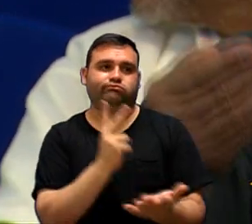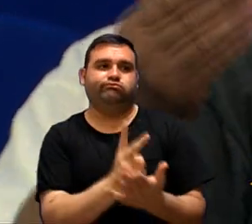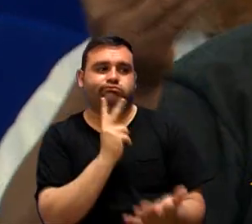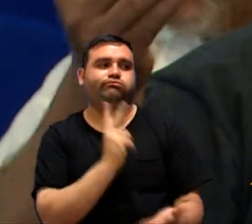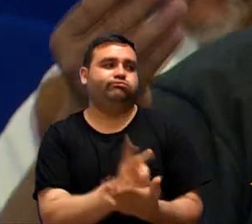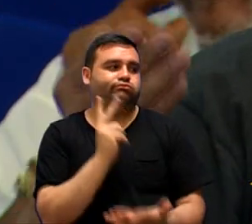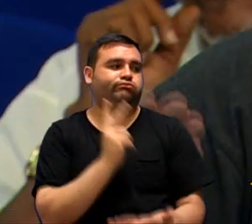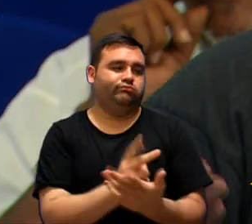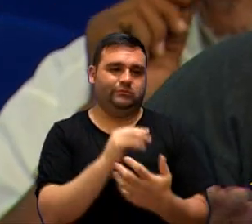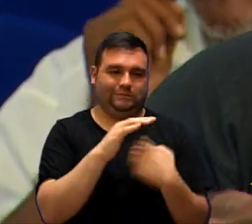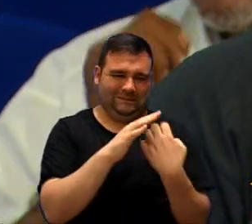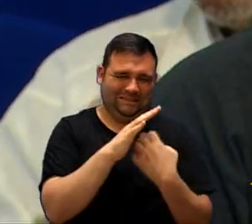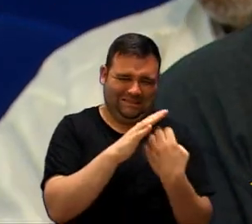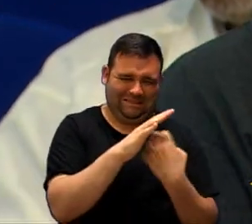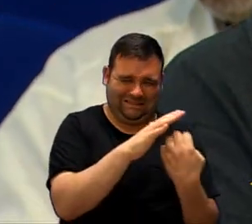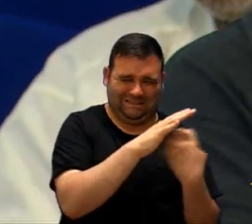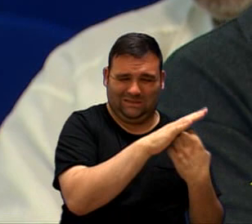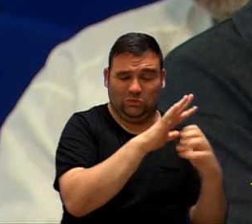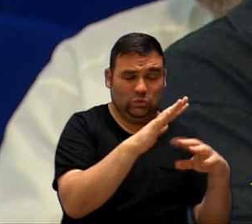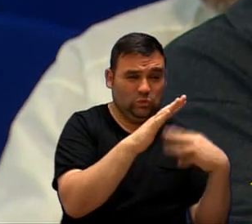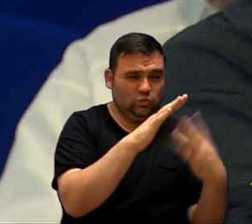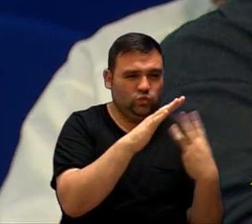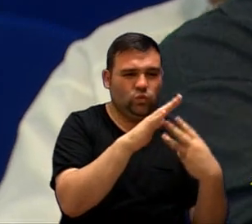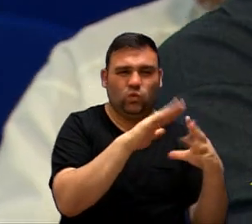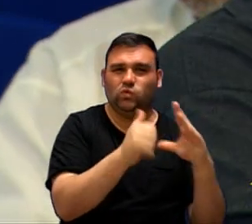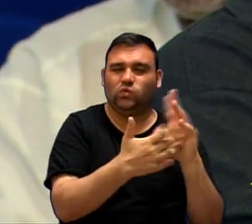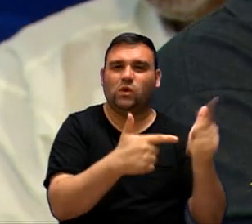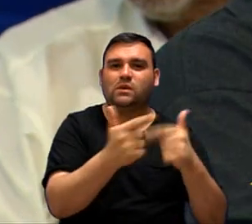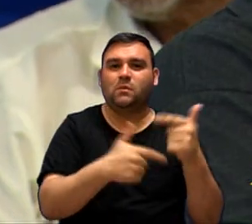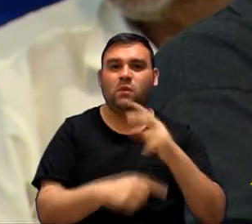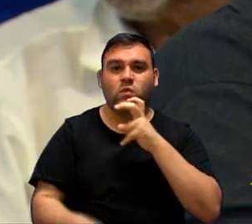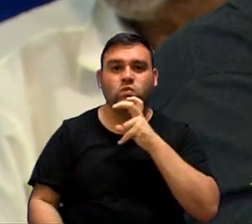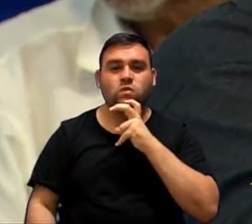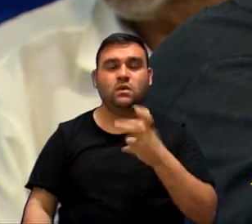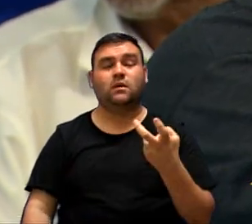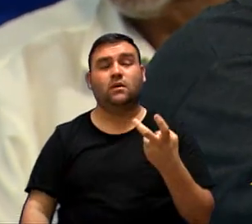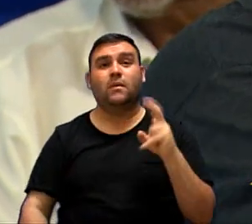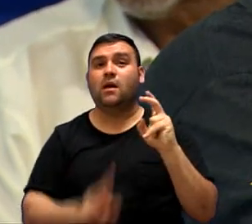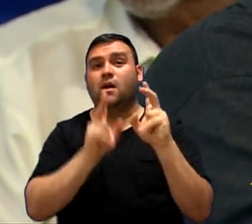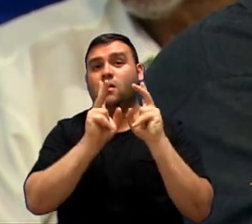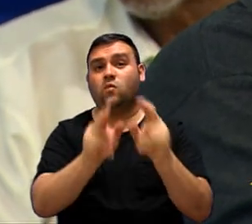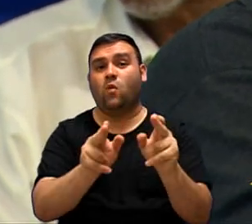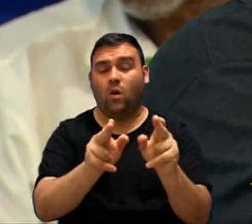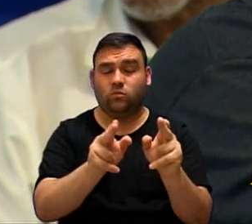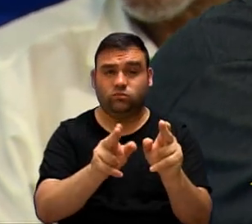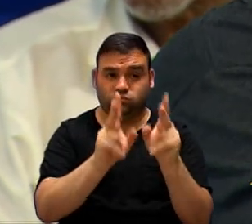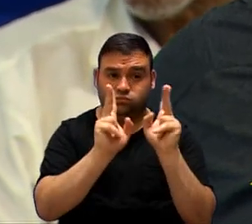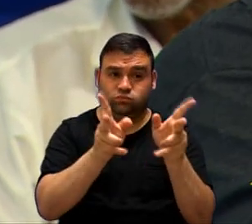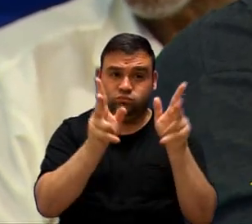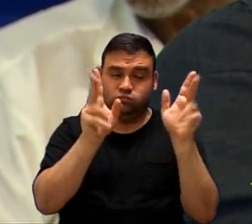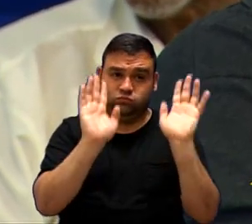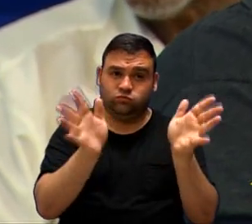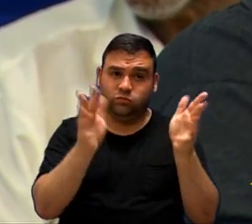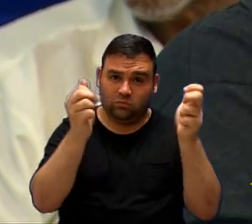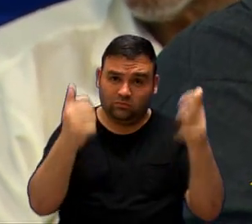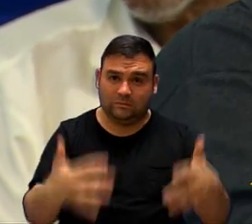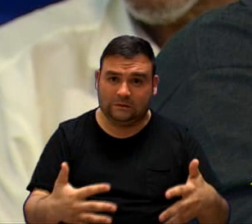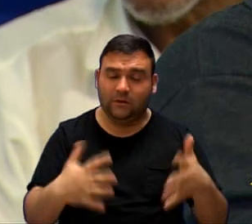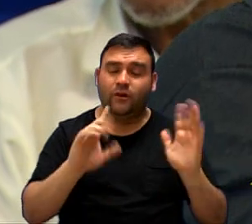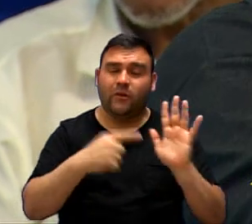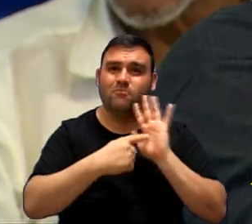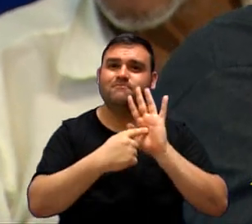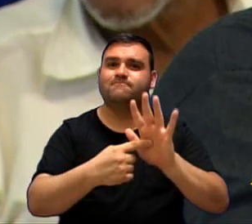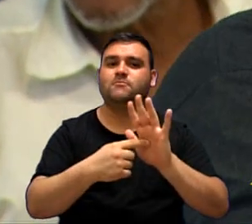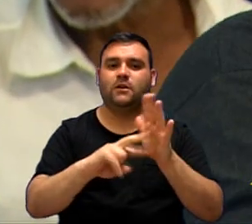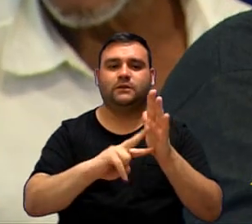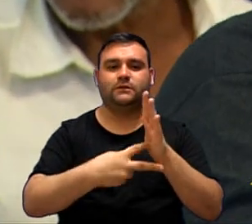continuar terceirizando o serviço público em Sorocaba, como já foi exaustivamente